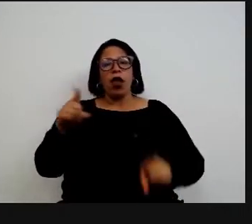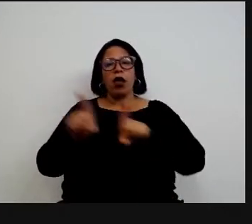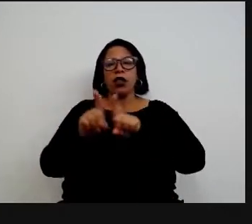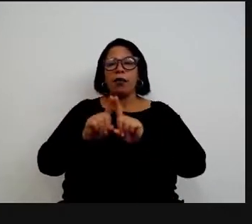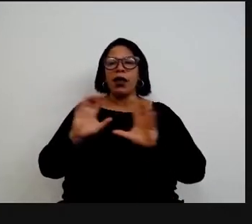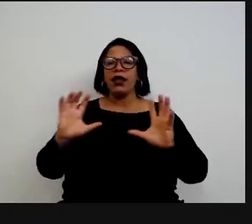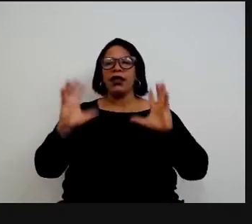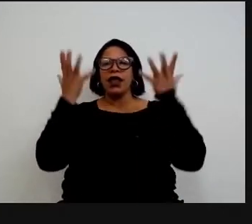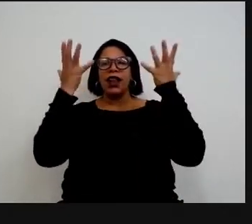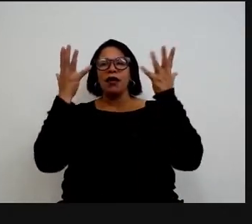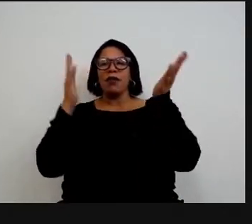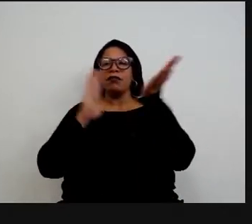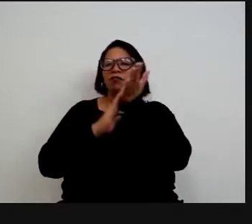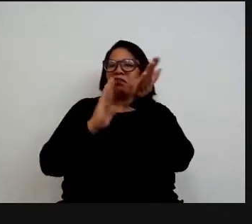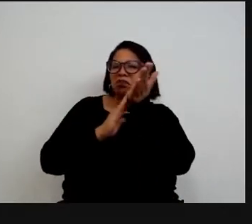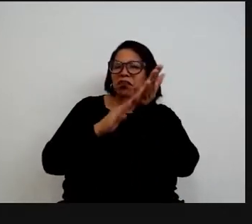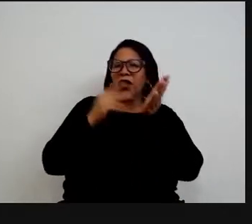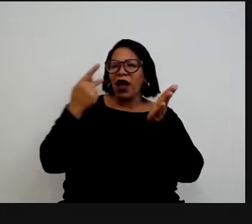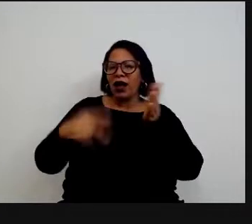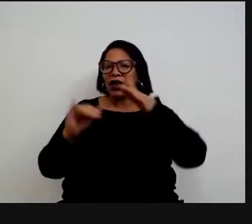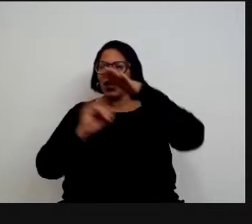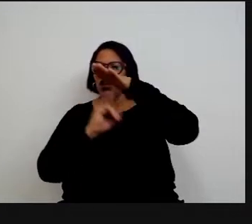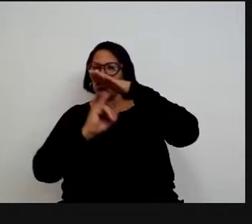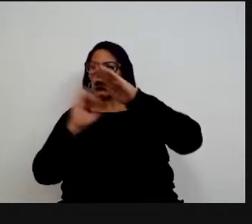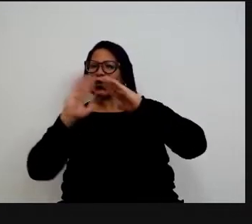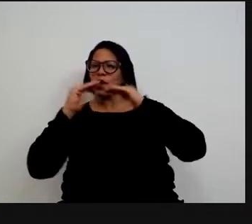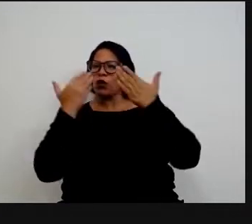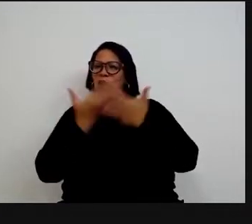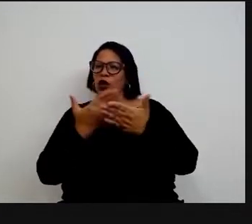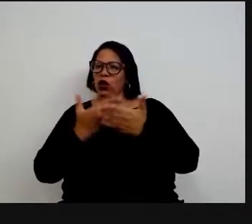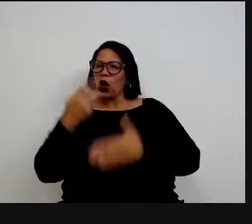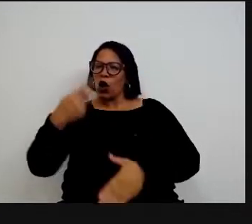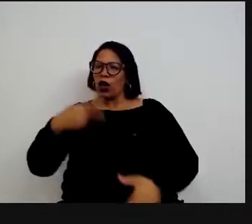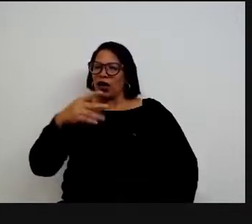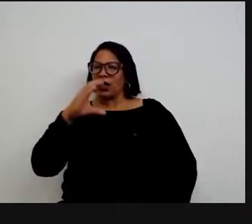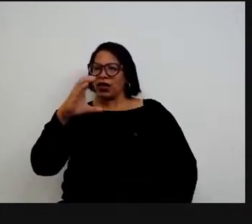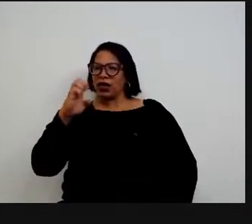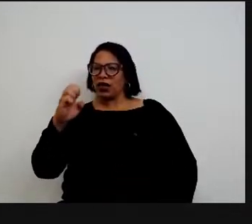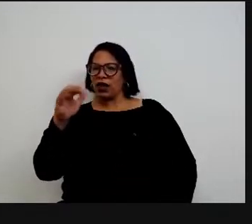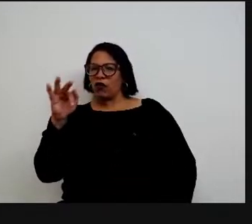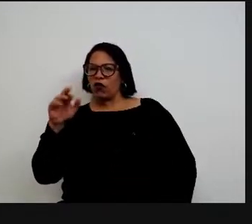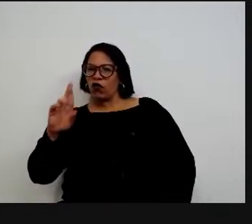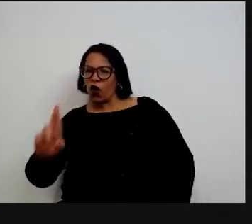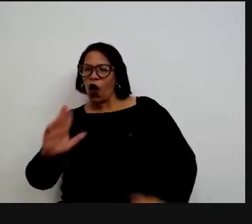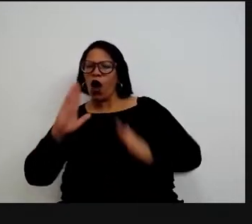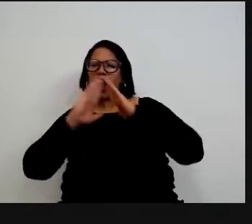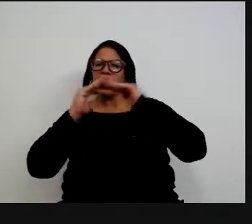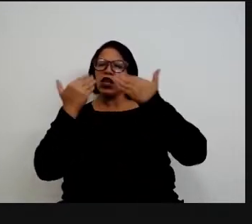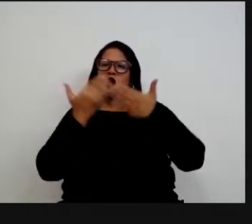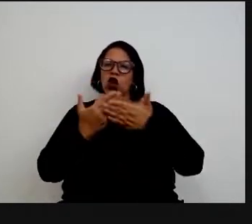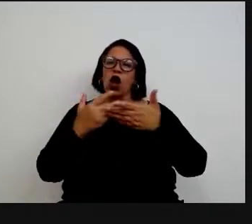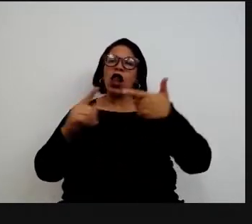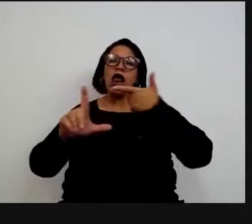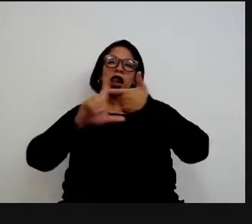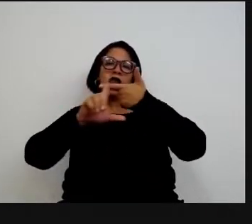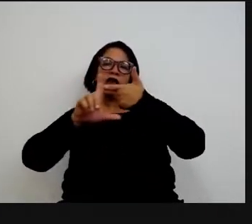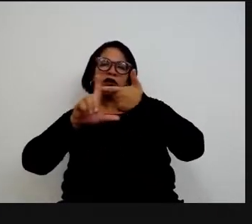mais celebrando o aniversário de instituições educacionais, né? Que seja as escolas do Legislativo, o